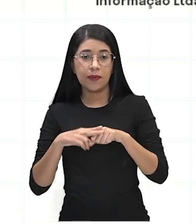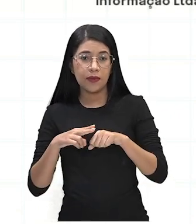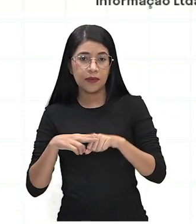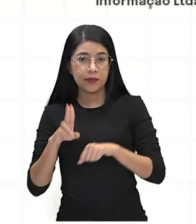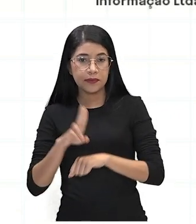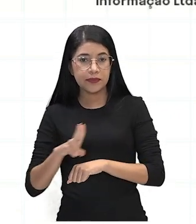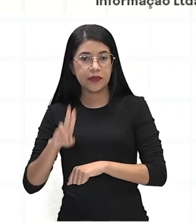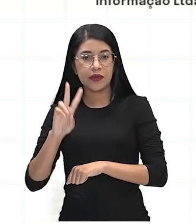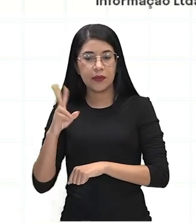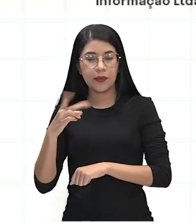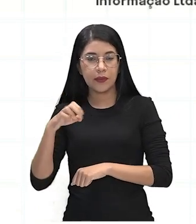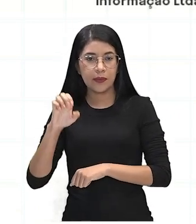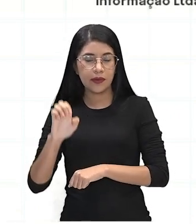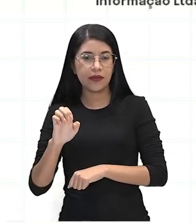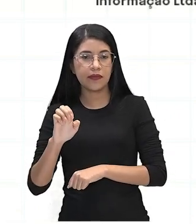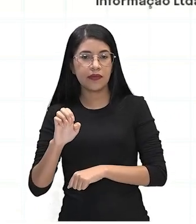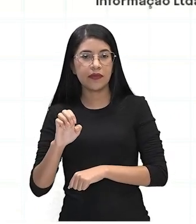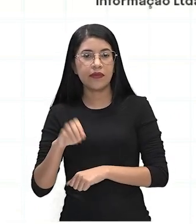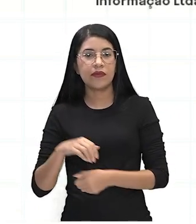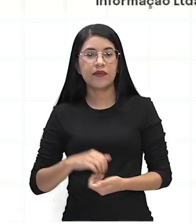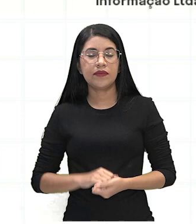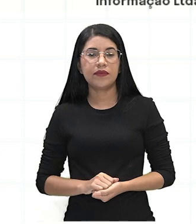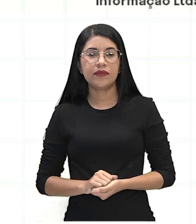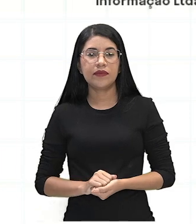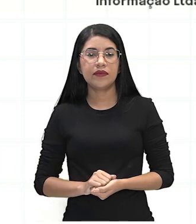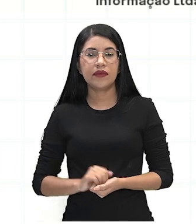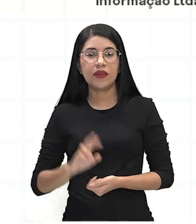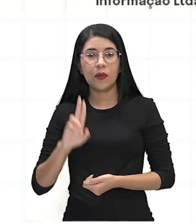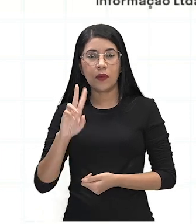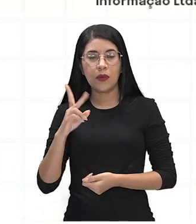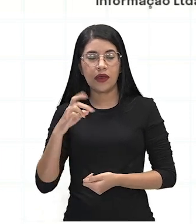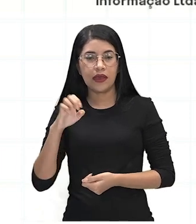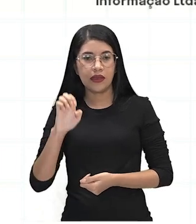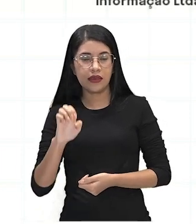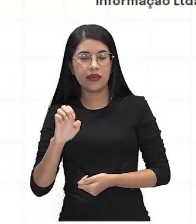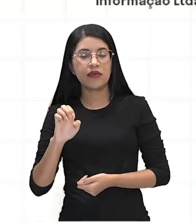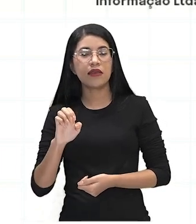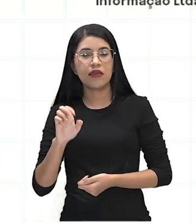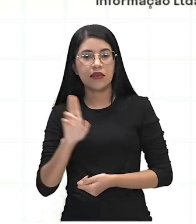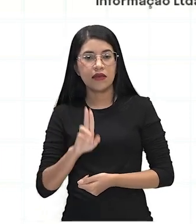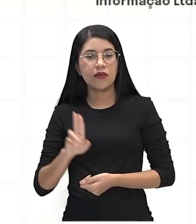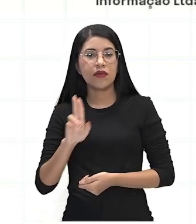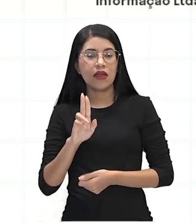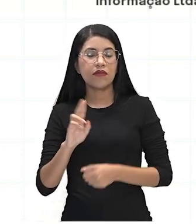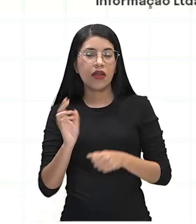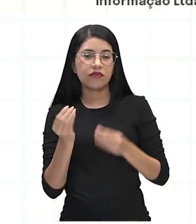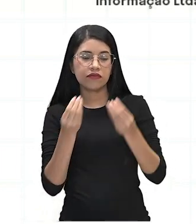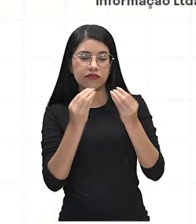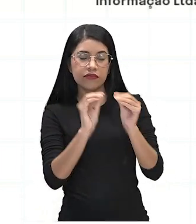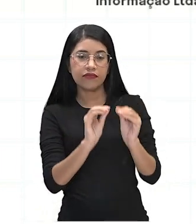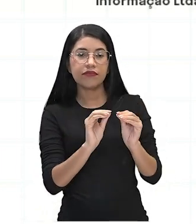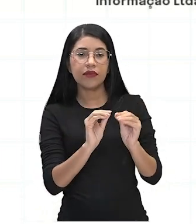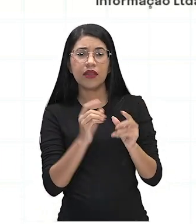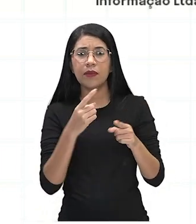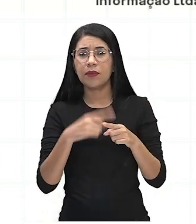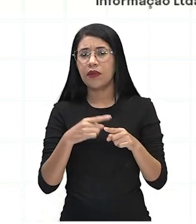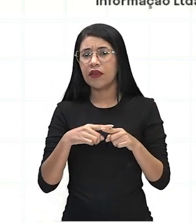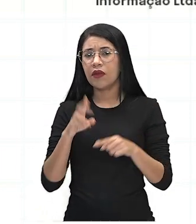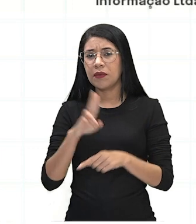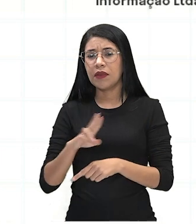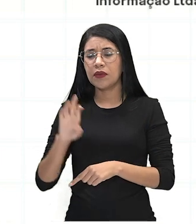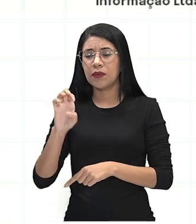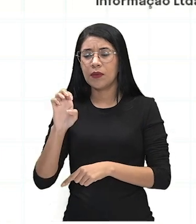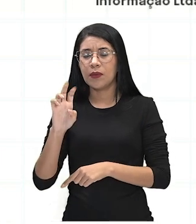likes tucunaré. He likes tucunaré, tá? He likes tucunaré. Por que eu usei